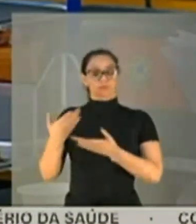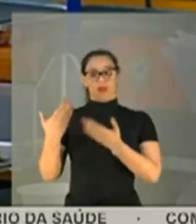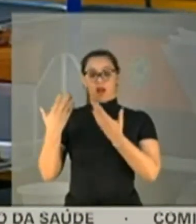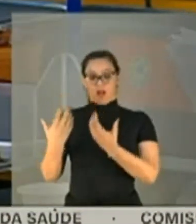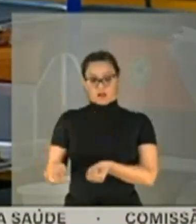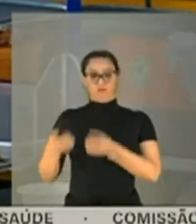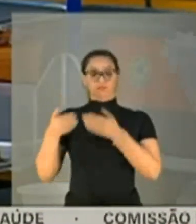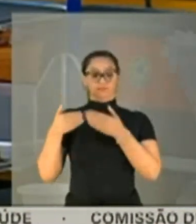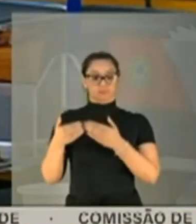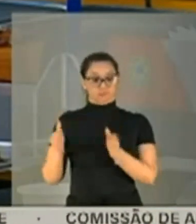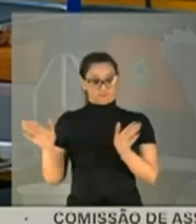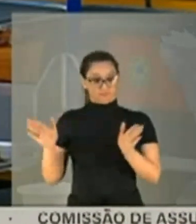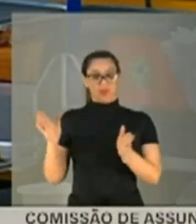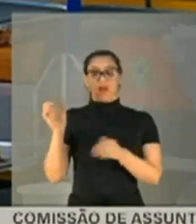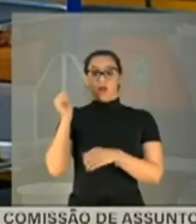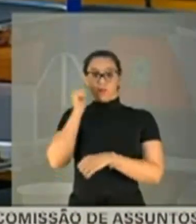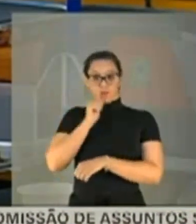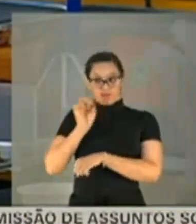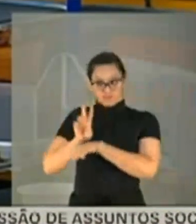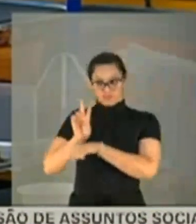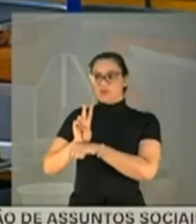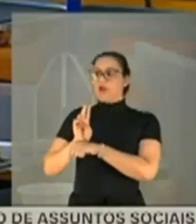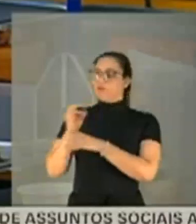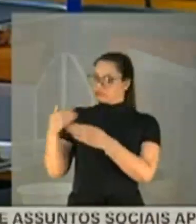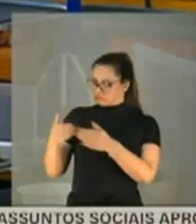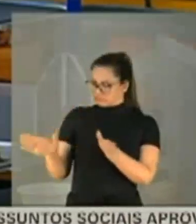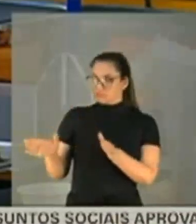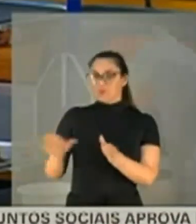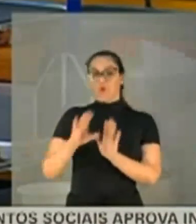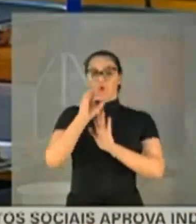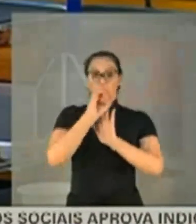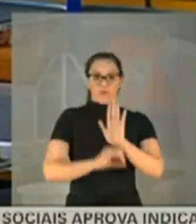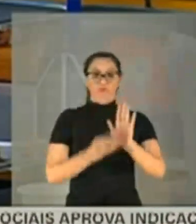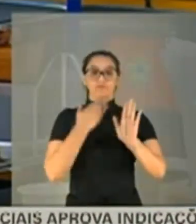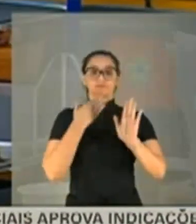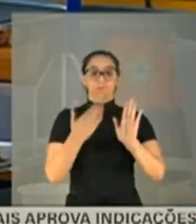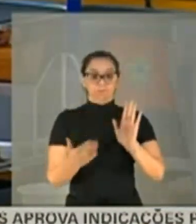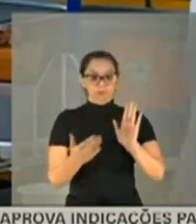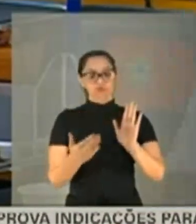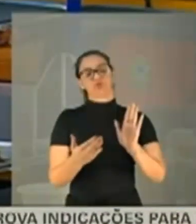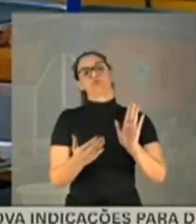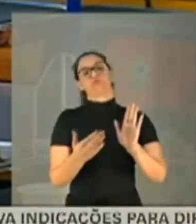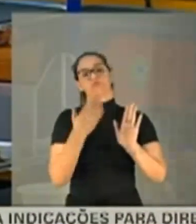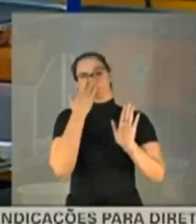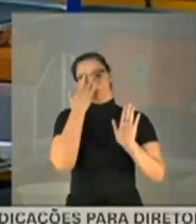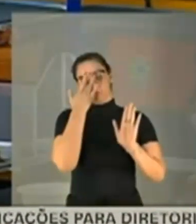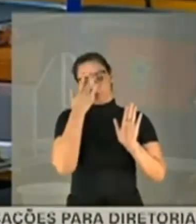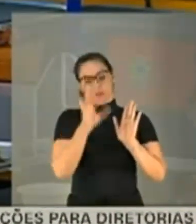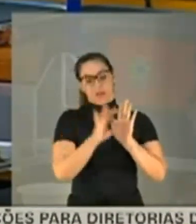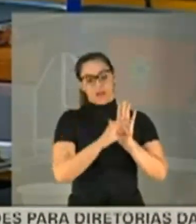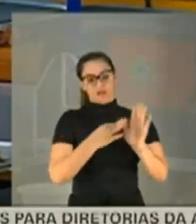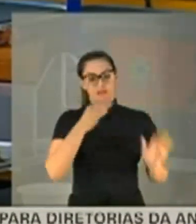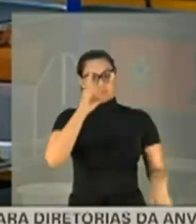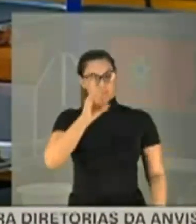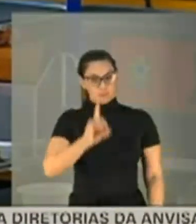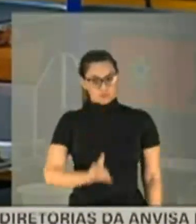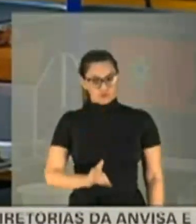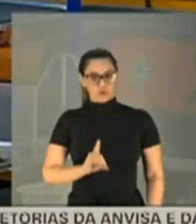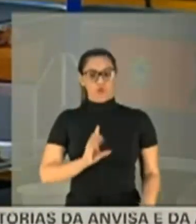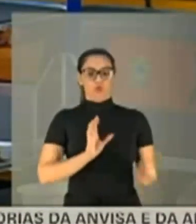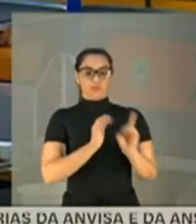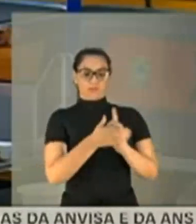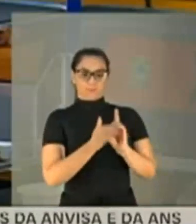autorização da fiscal do contrato, do ofício de pedido da excepcionalidade assinado pelo diretor de